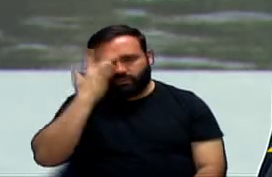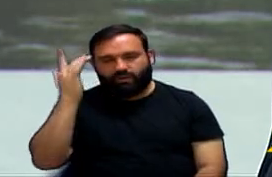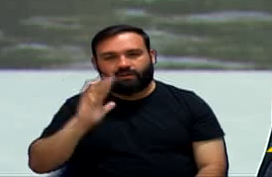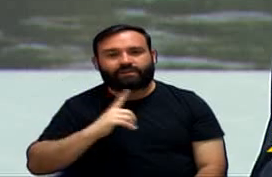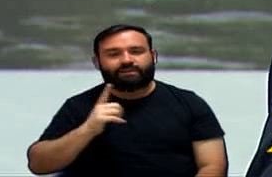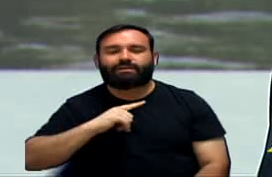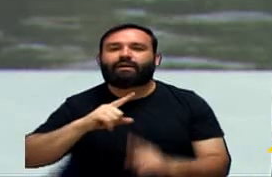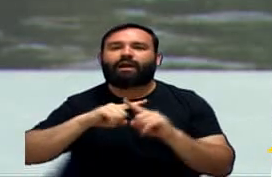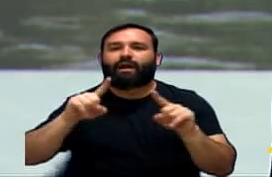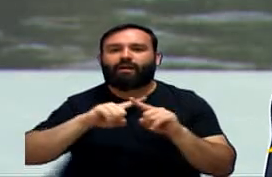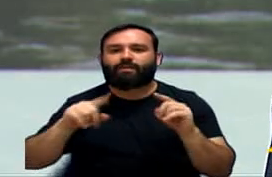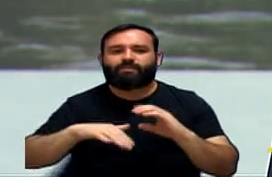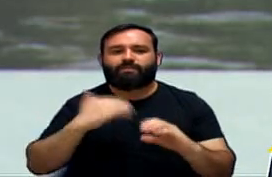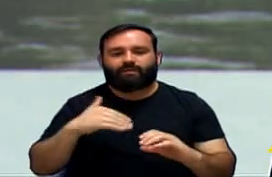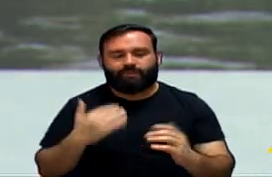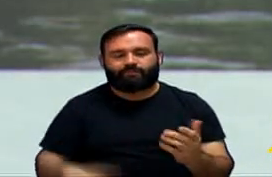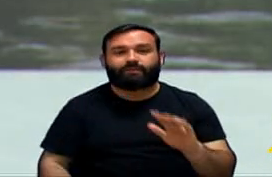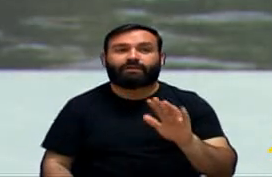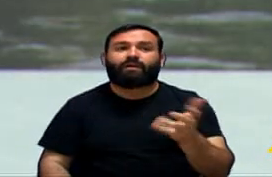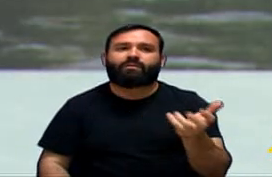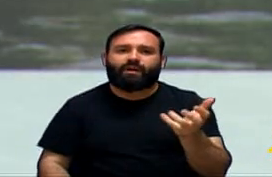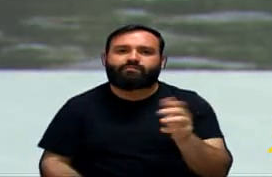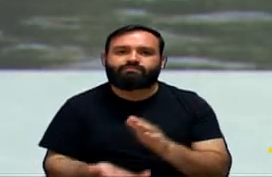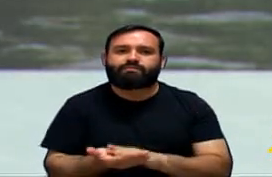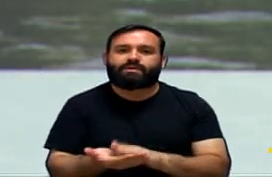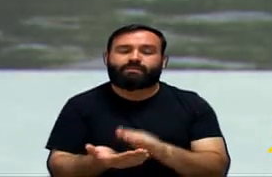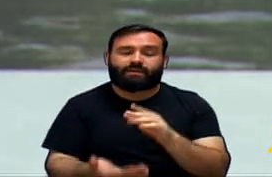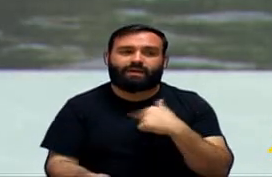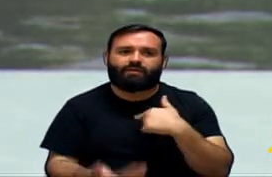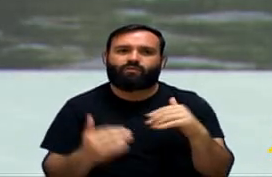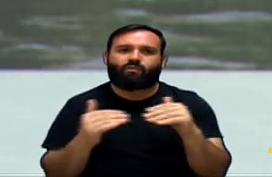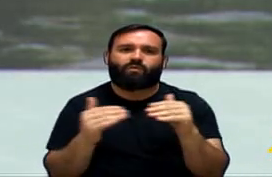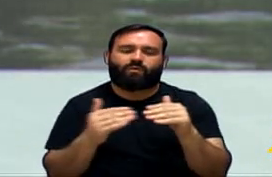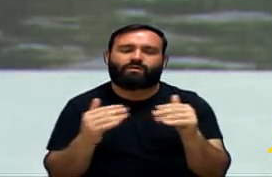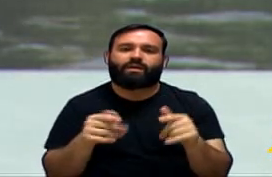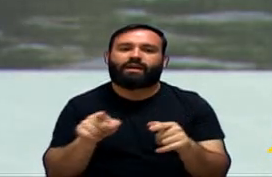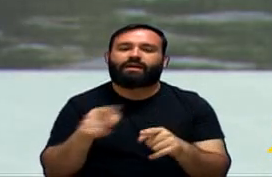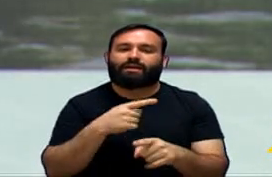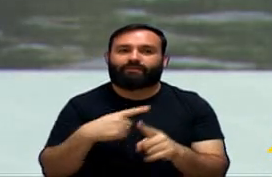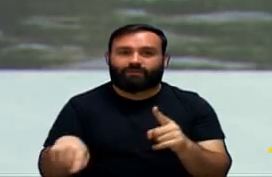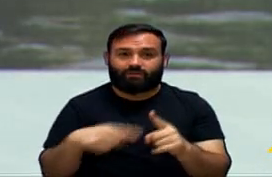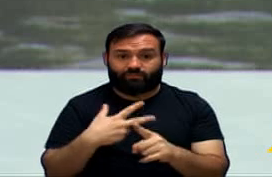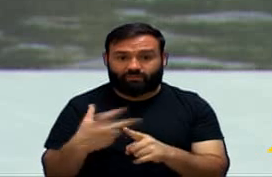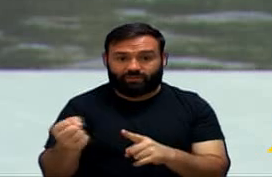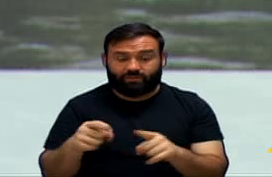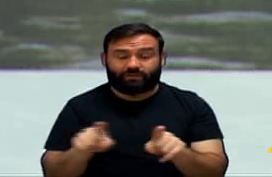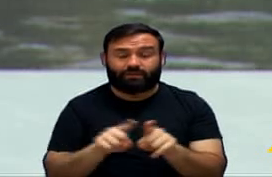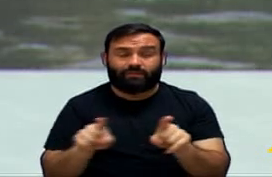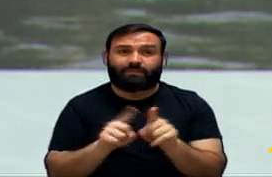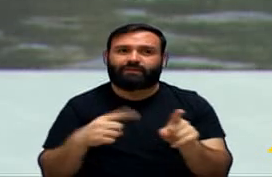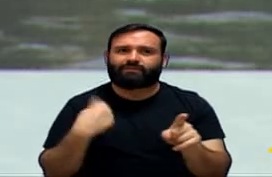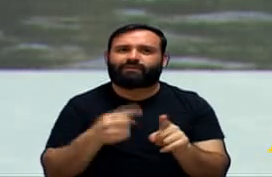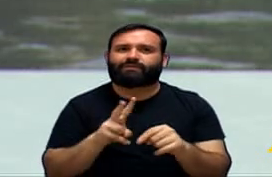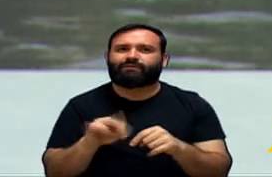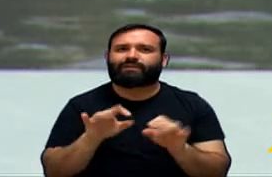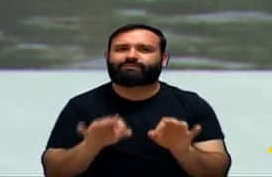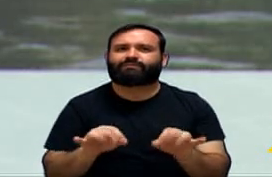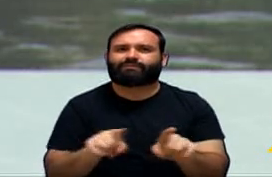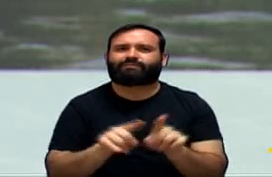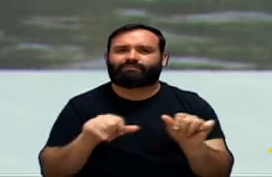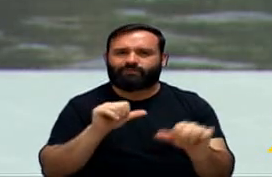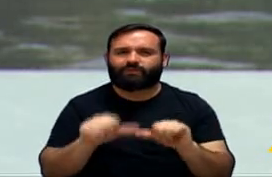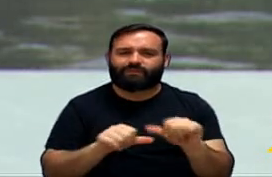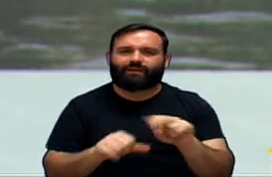recebe reclamação Então eu queria parabenizar você tem meu apoio pra derrubada do veto e a gente vamos fazer Sim vamos